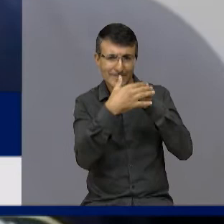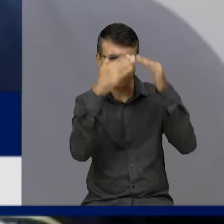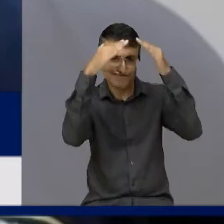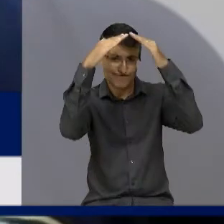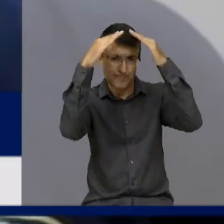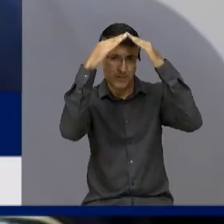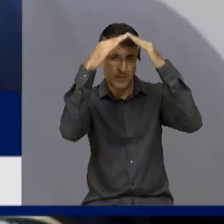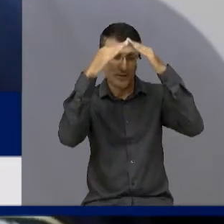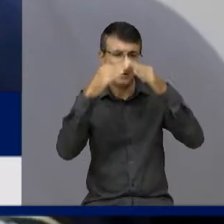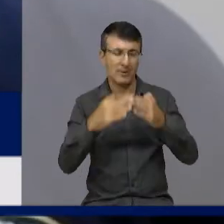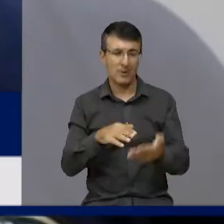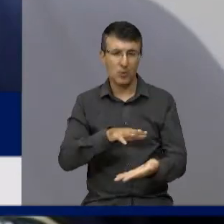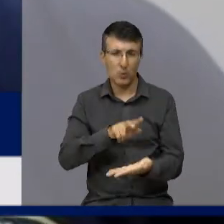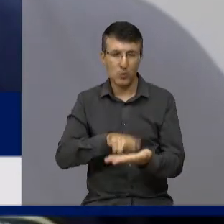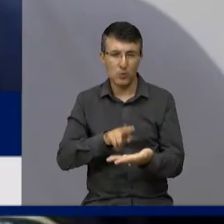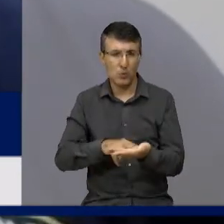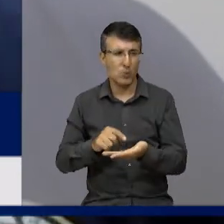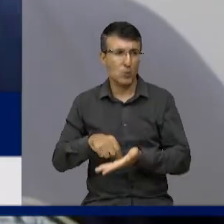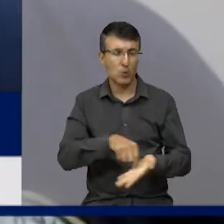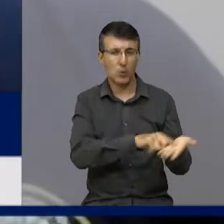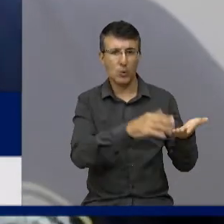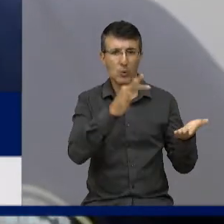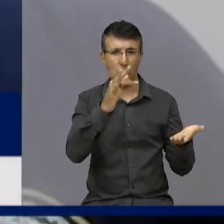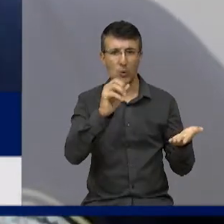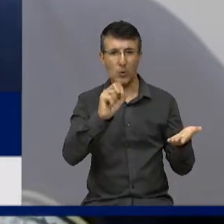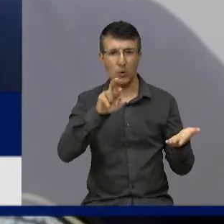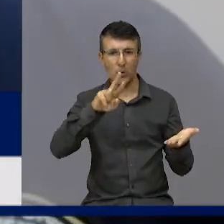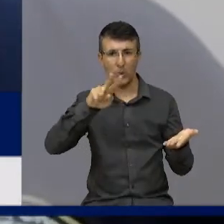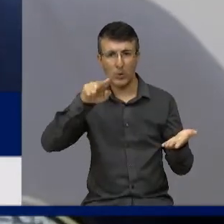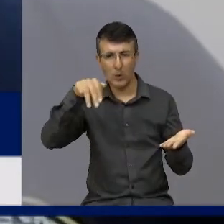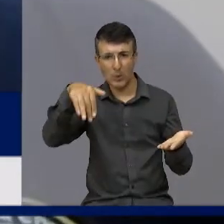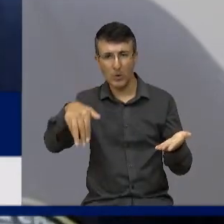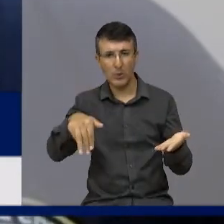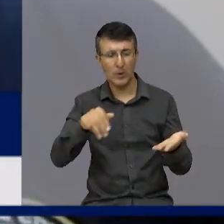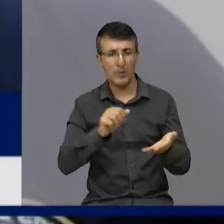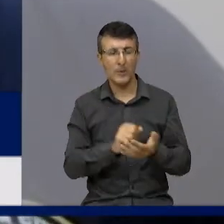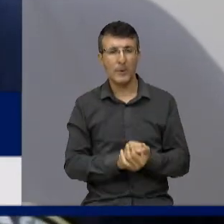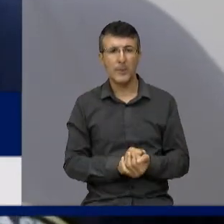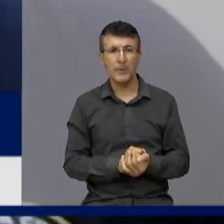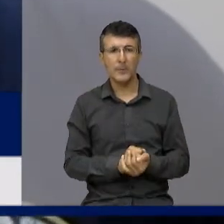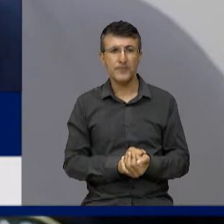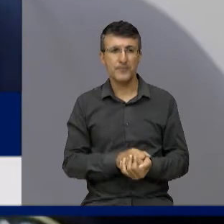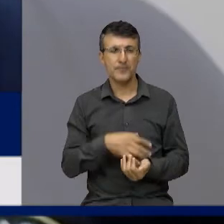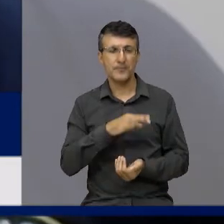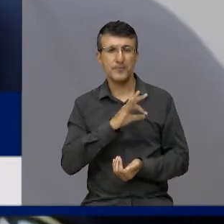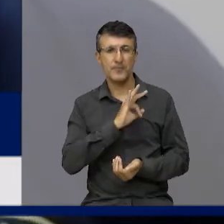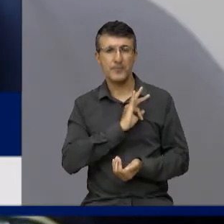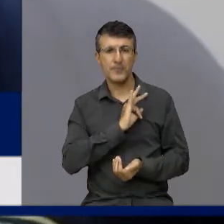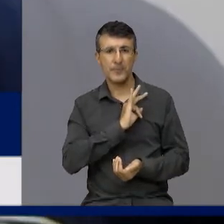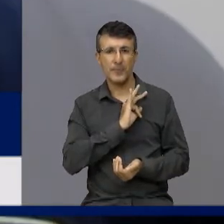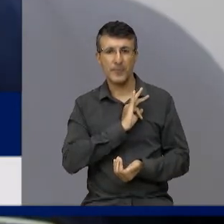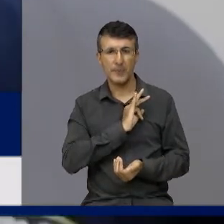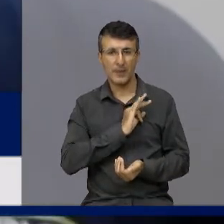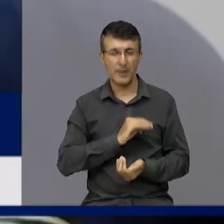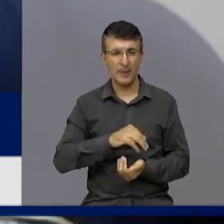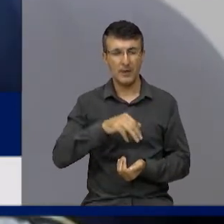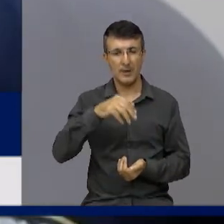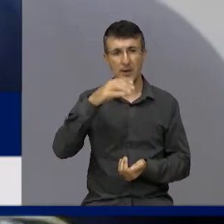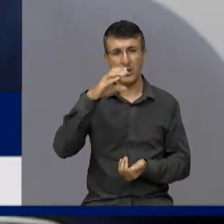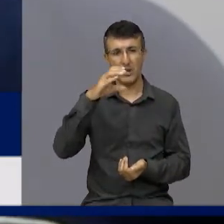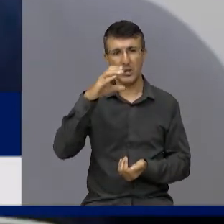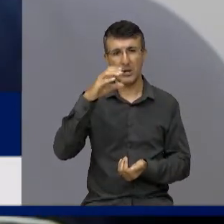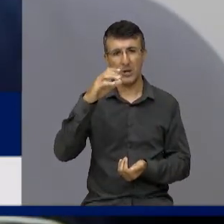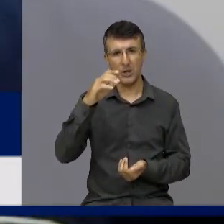para GCM as mulheres, aquelas mulheres que correm maior risco, não que todas